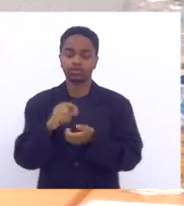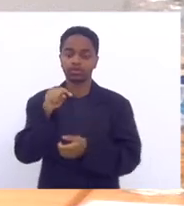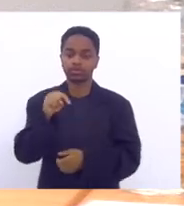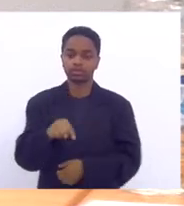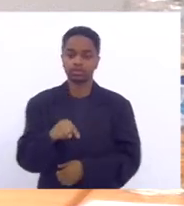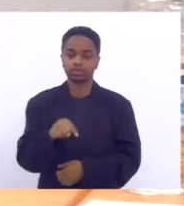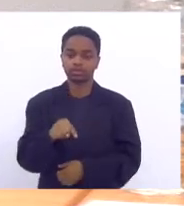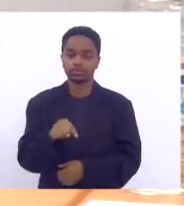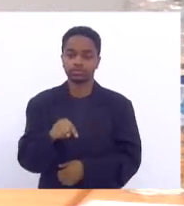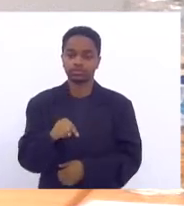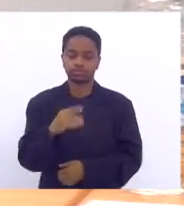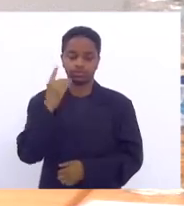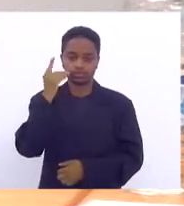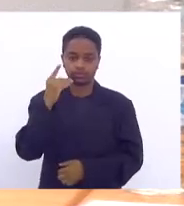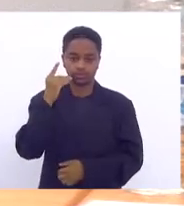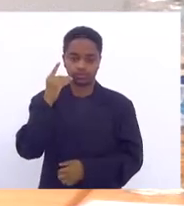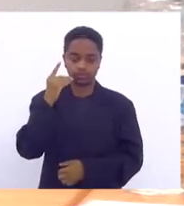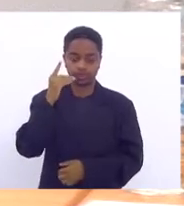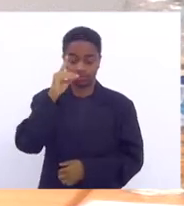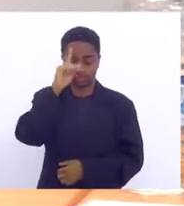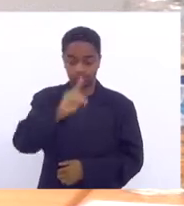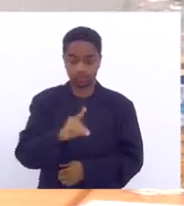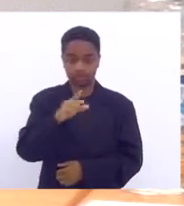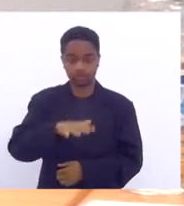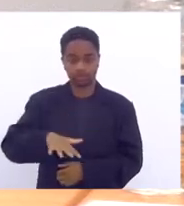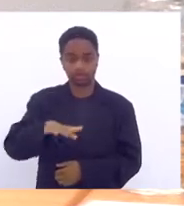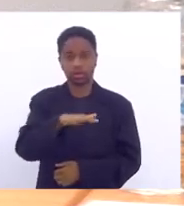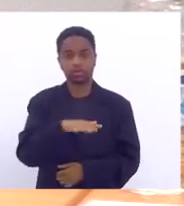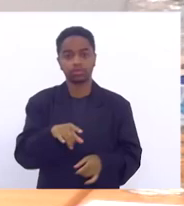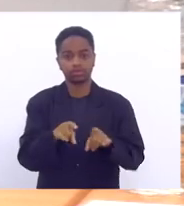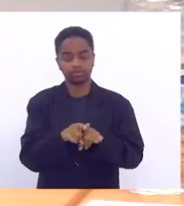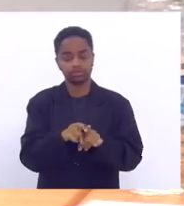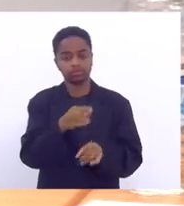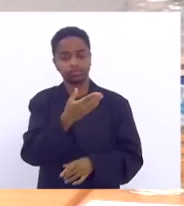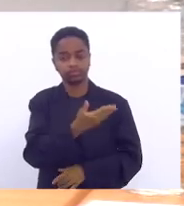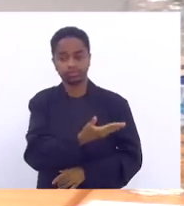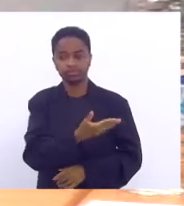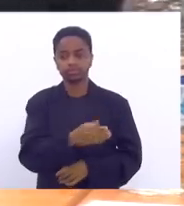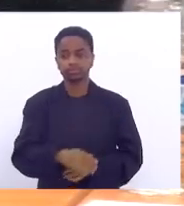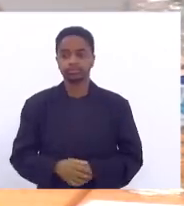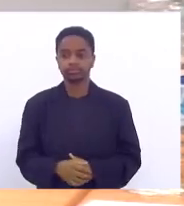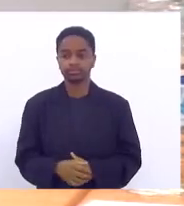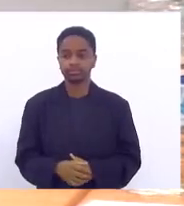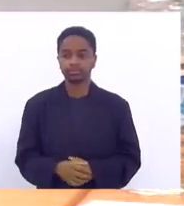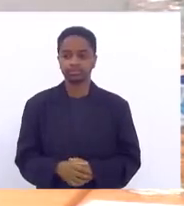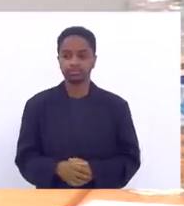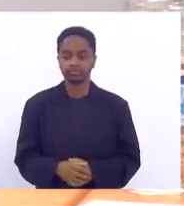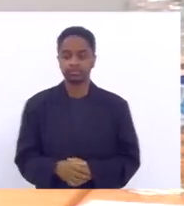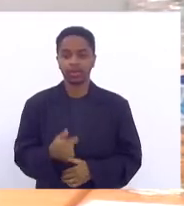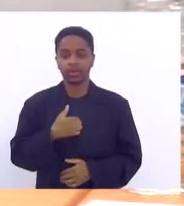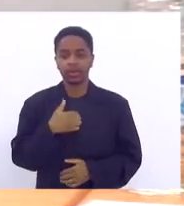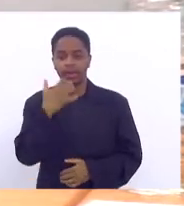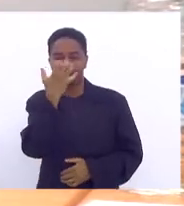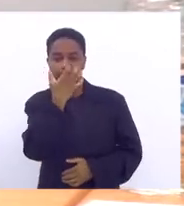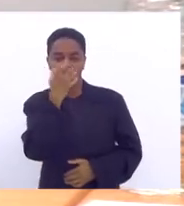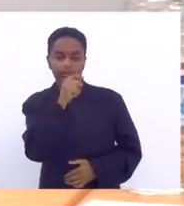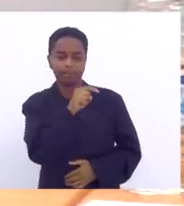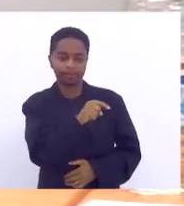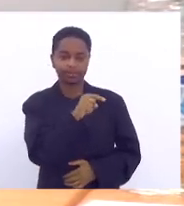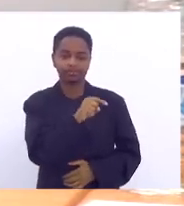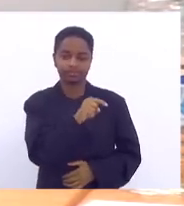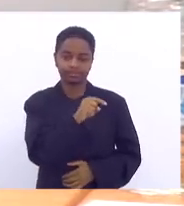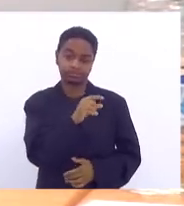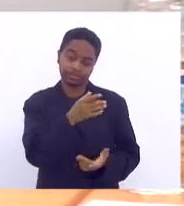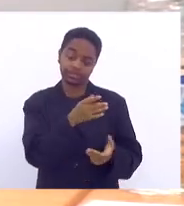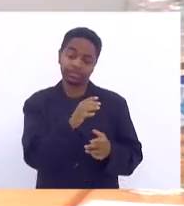nosso querido diretor geral que também tem tem me feito me apaixonar por ele com a permissão